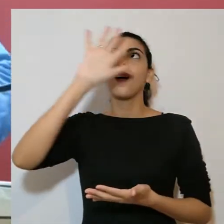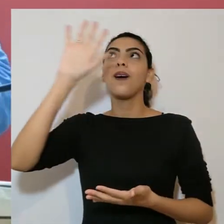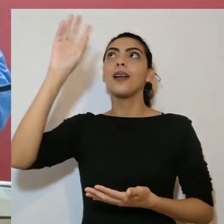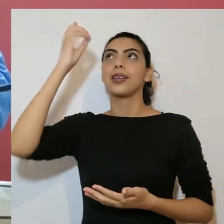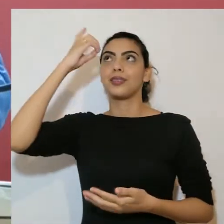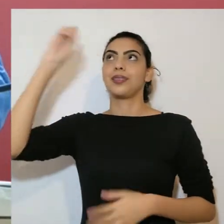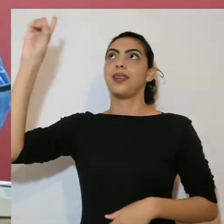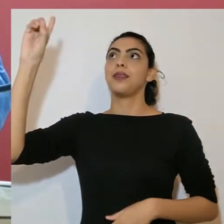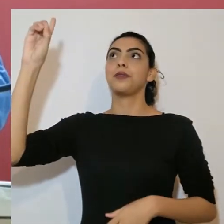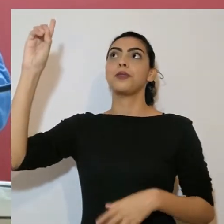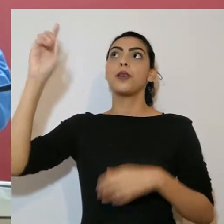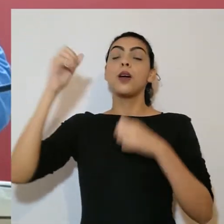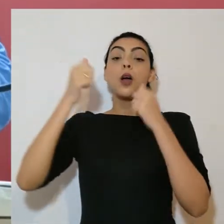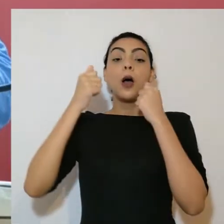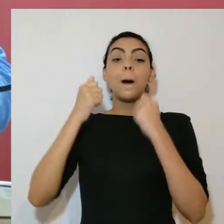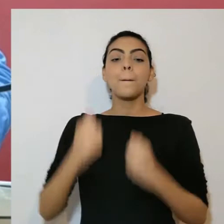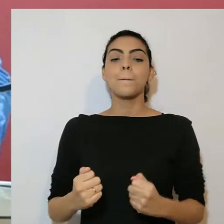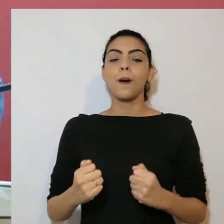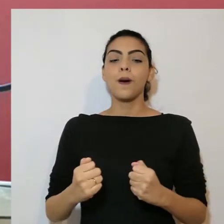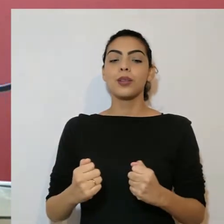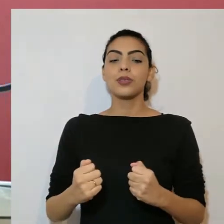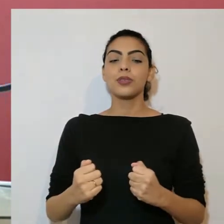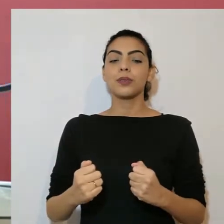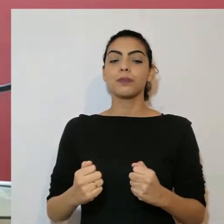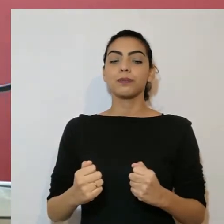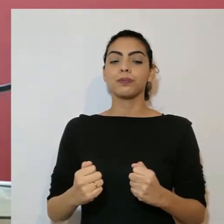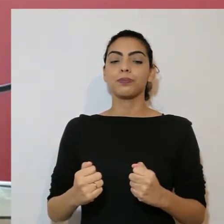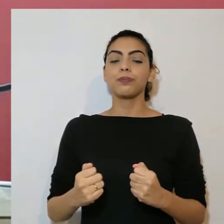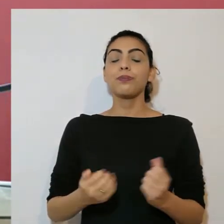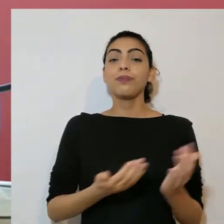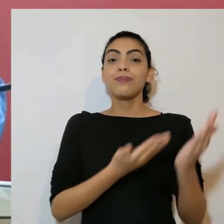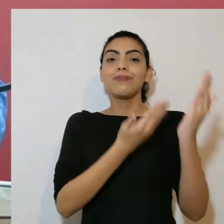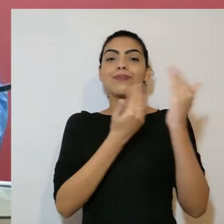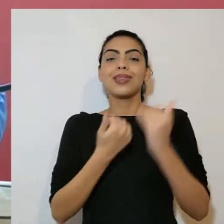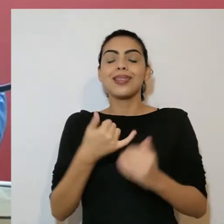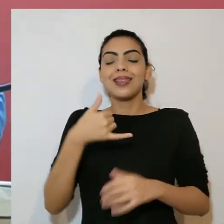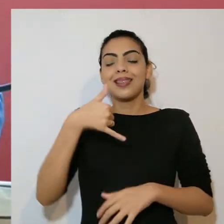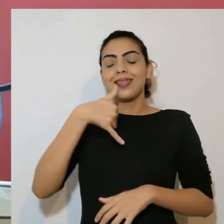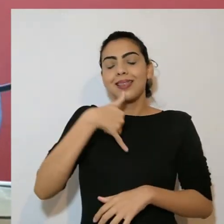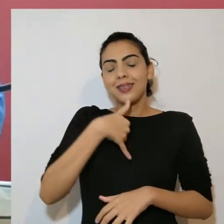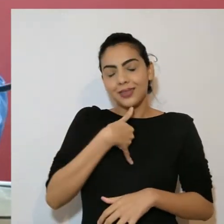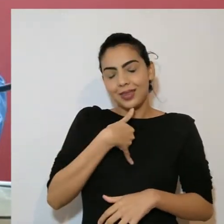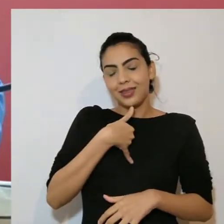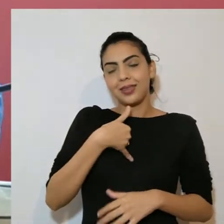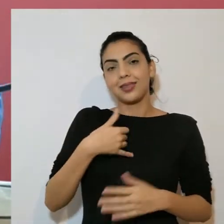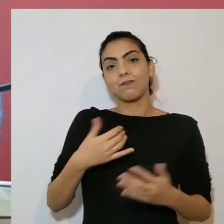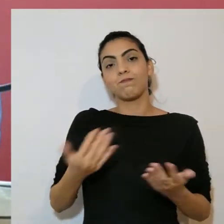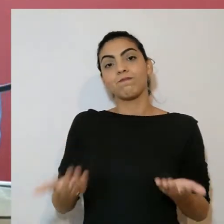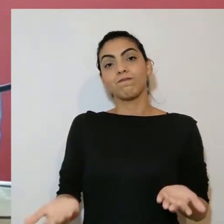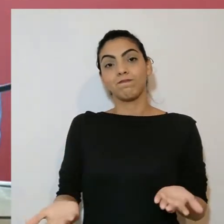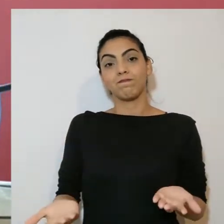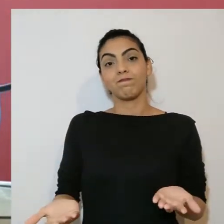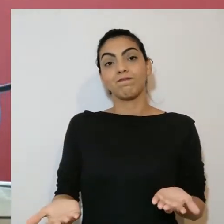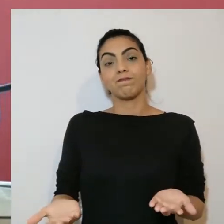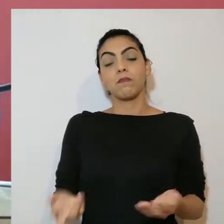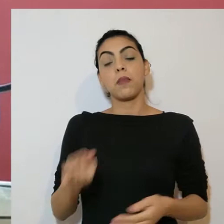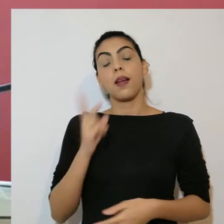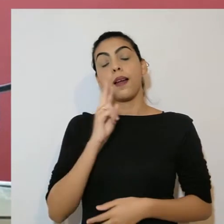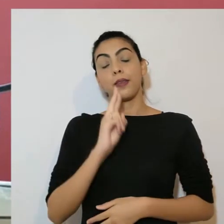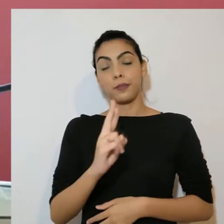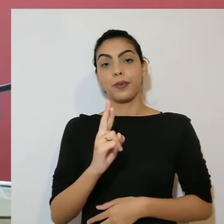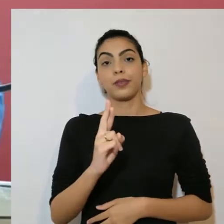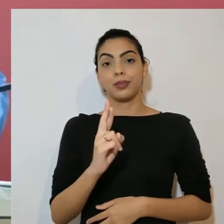a glória de Deus, pode ser motivo de infelicidade ou de